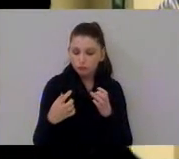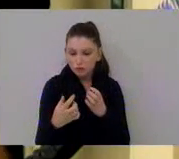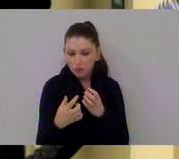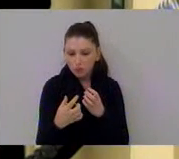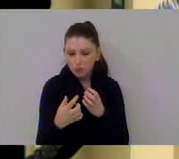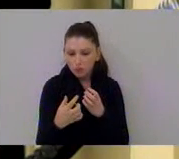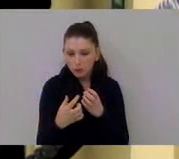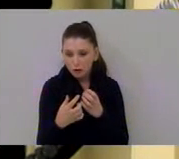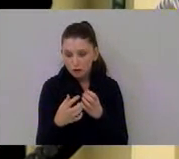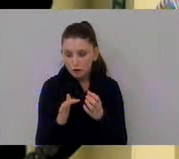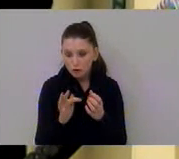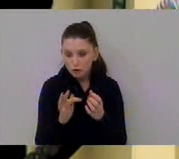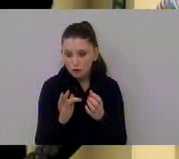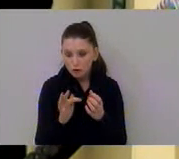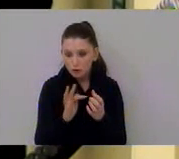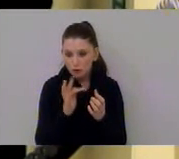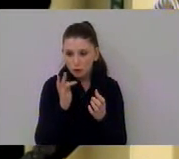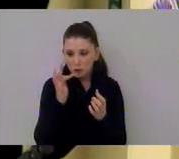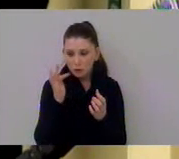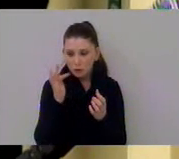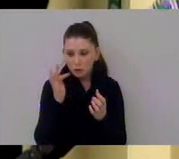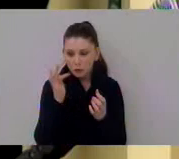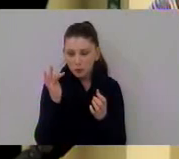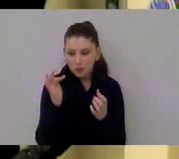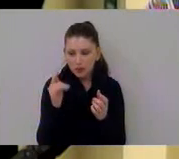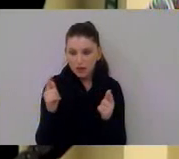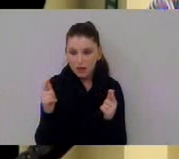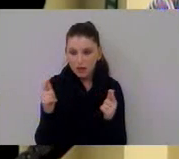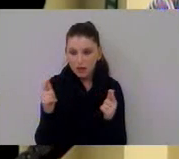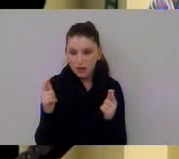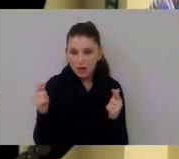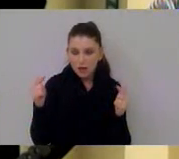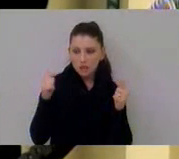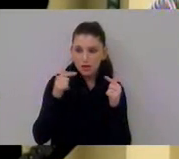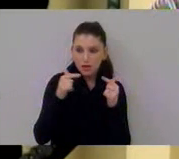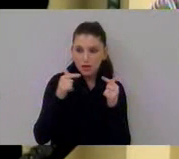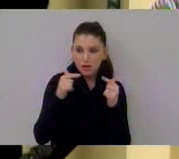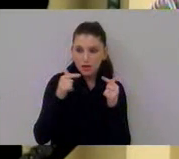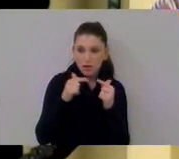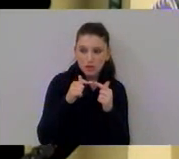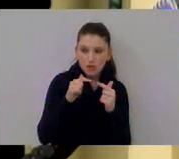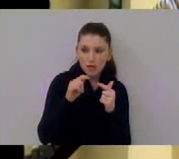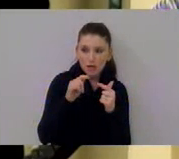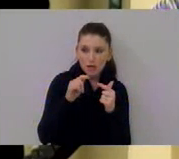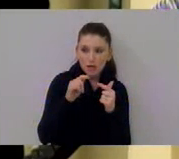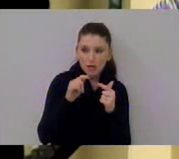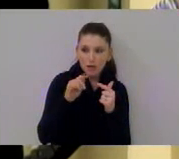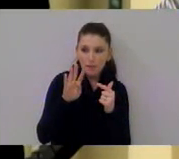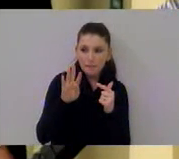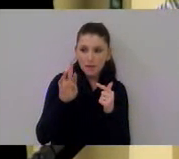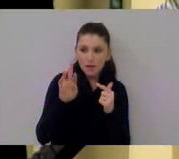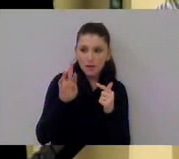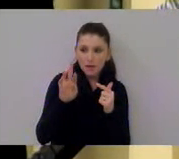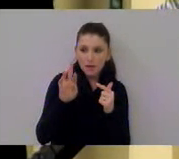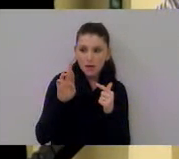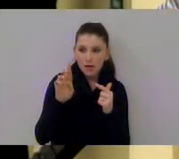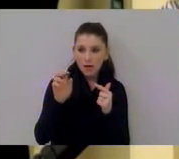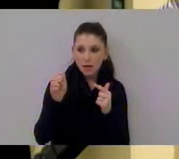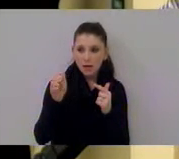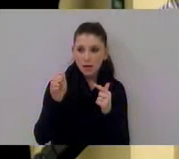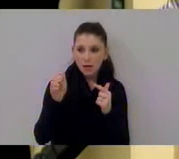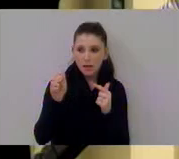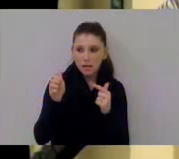BR-101. E aquele trecho ali da SAT, que até